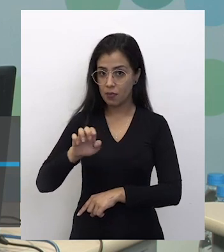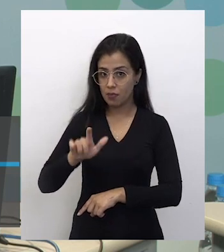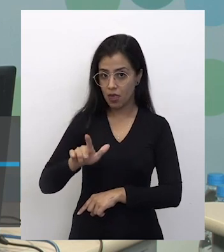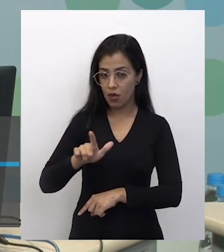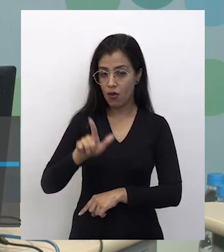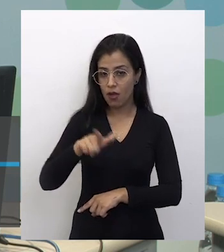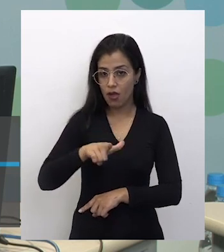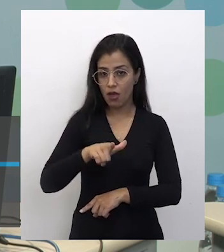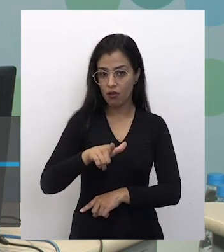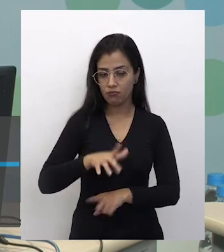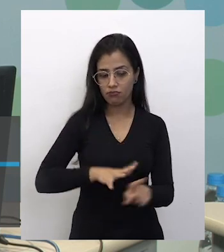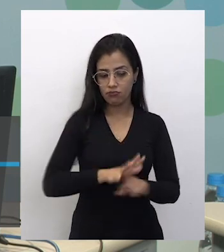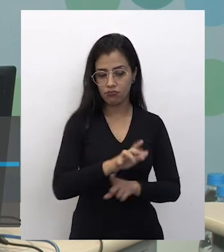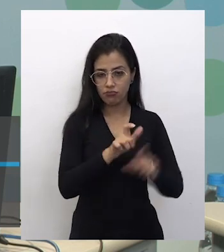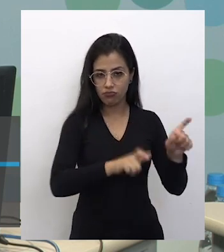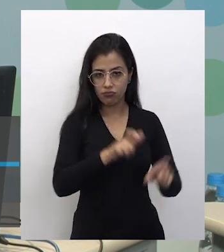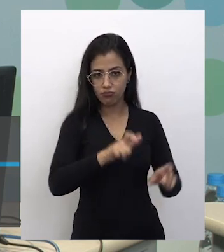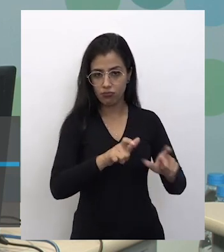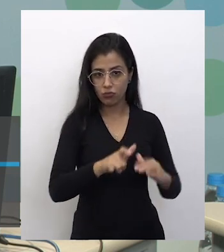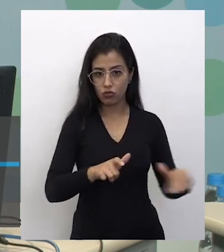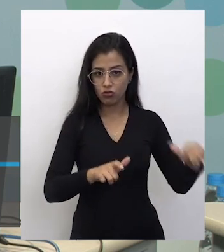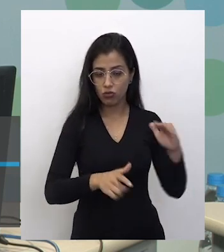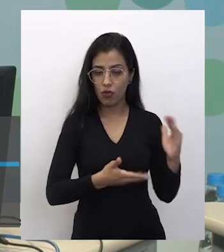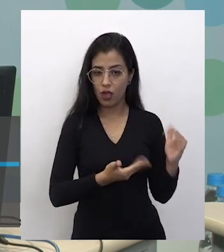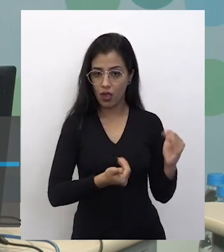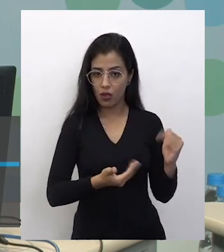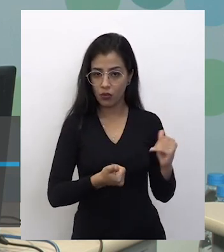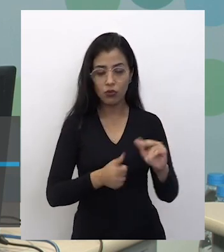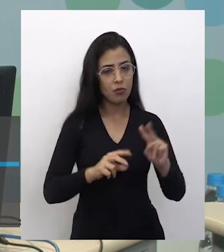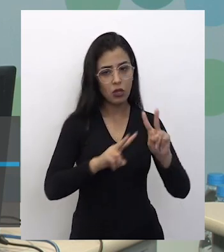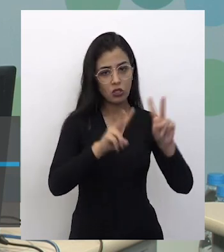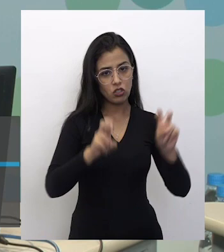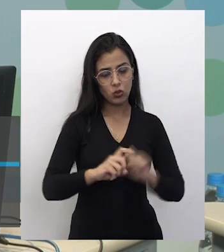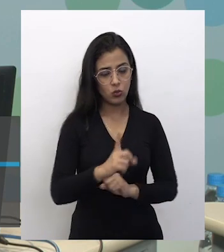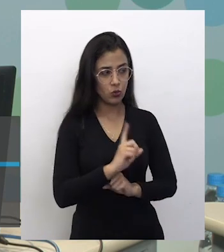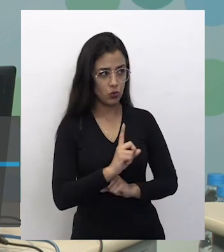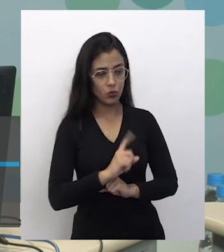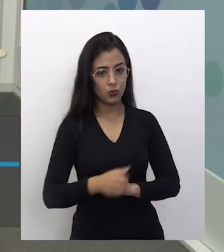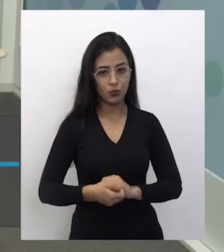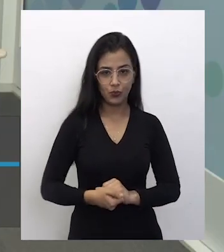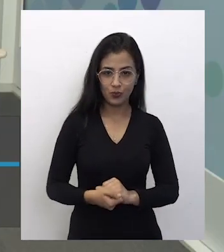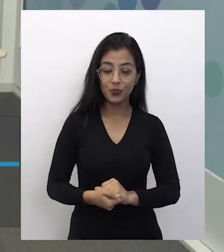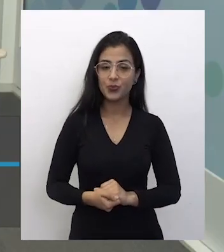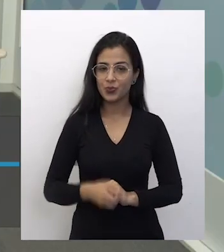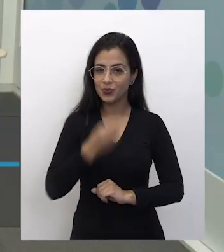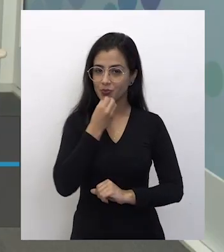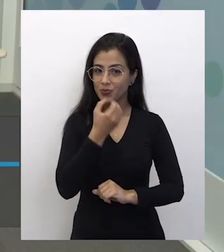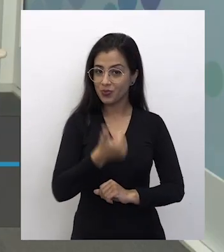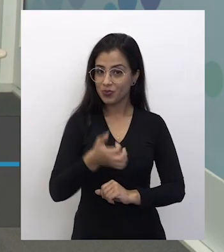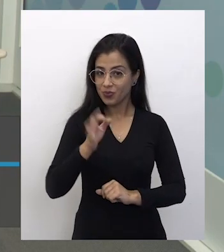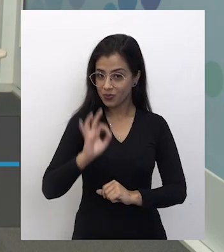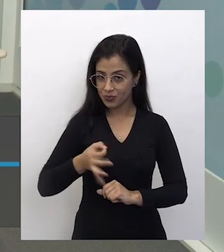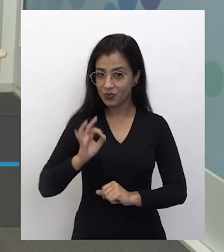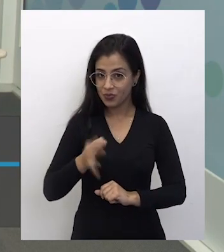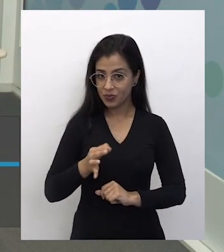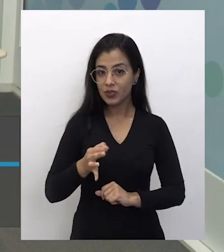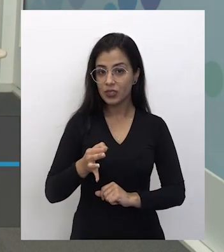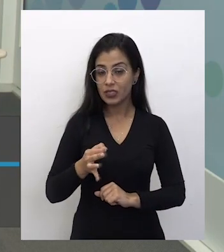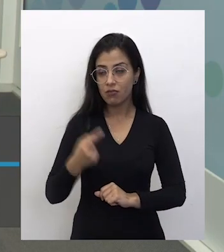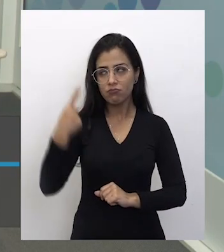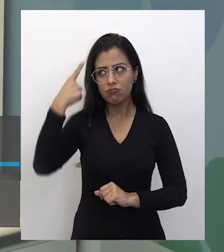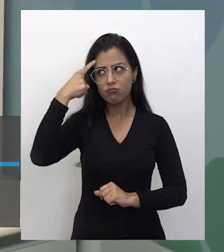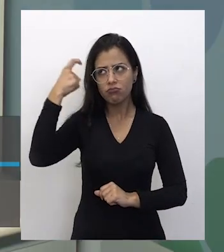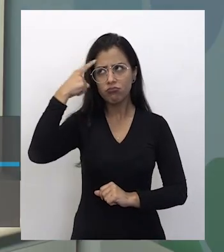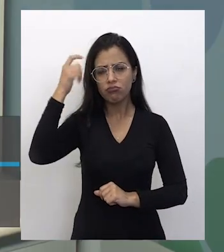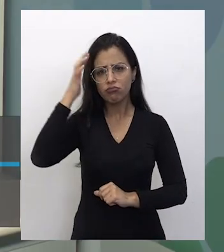o título, mas a participação dos alunos aqui para a interação, Pro. Muito bem, né? Eles realmente, como eu falei, a criatividade